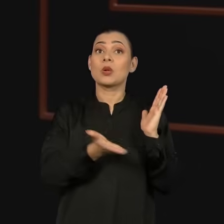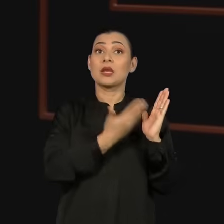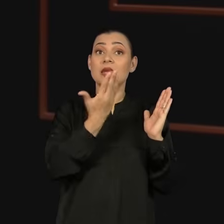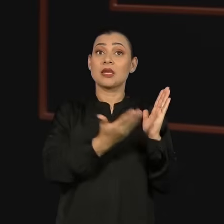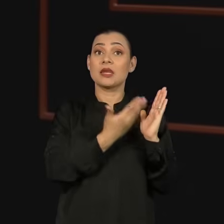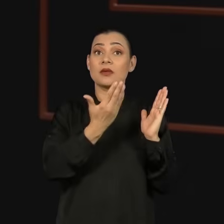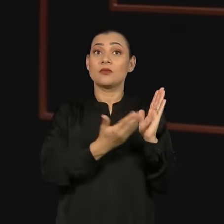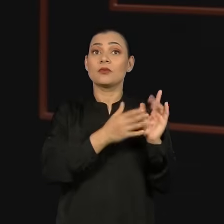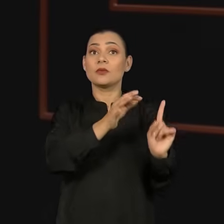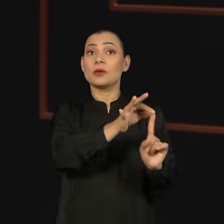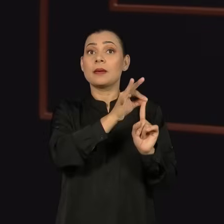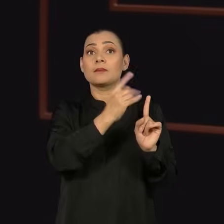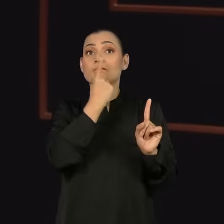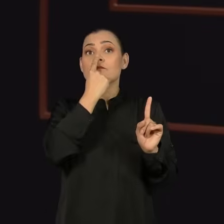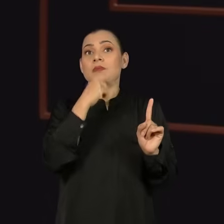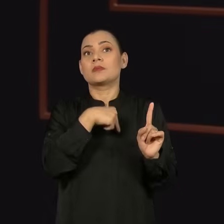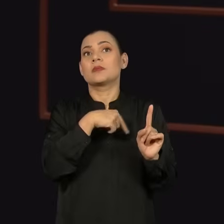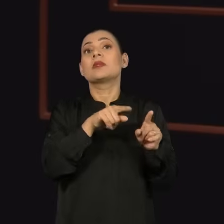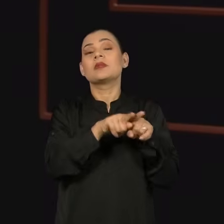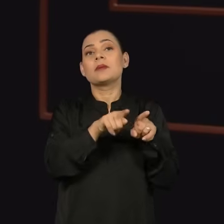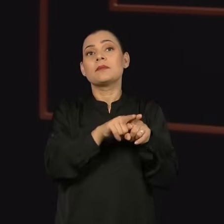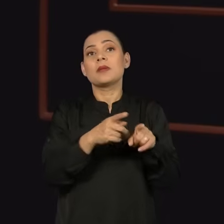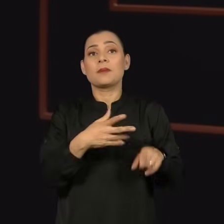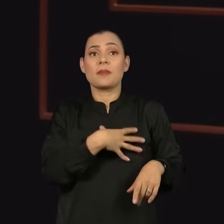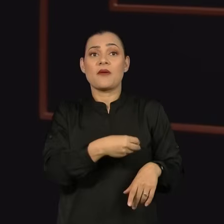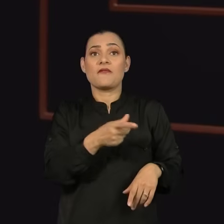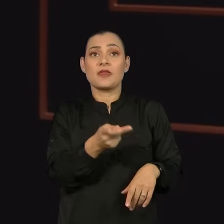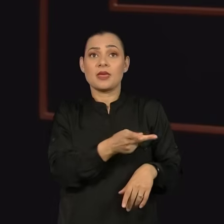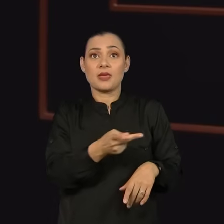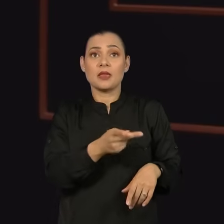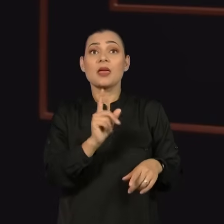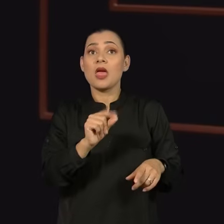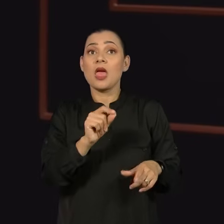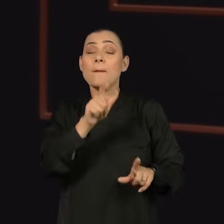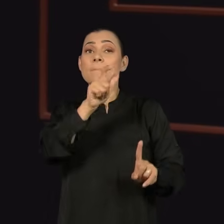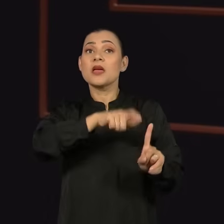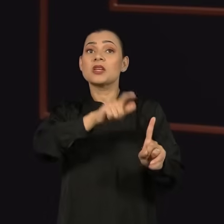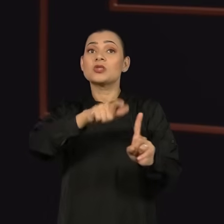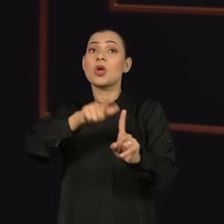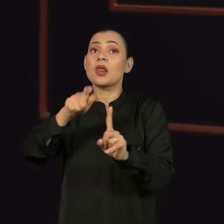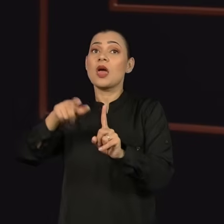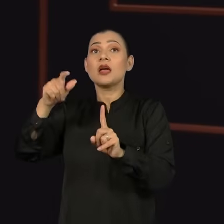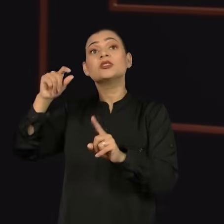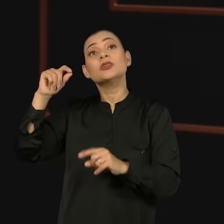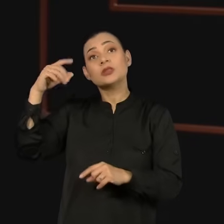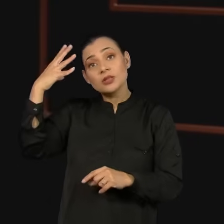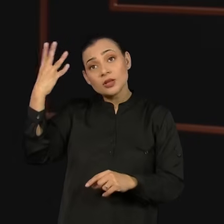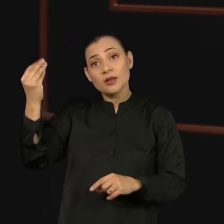livro preferido, e da Sasha também, que são os personagens de contos de